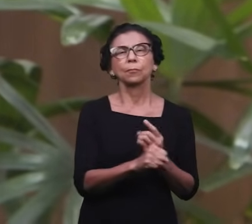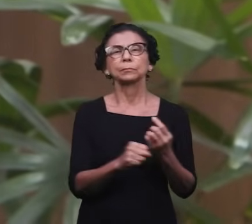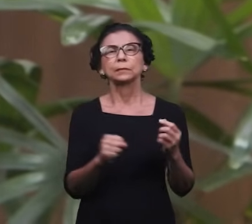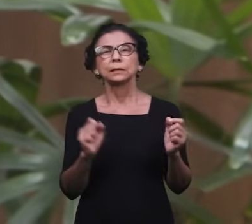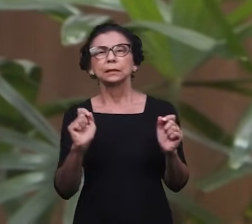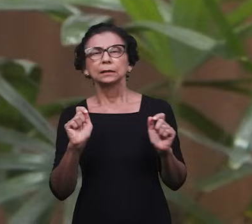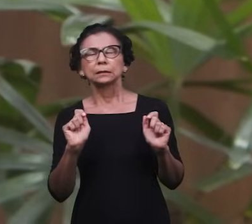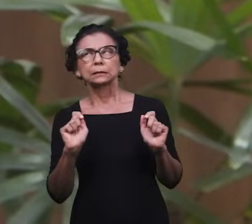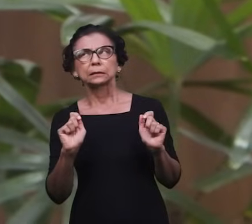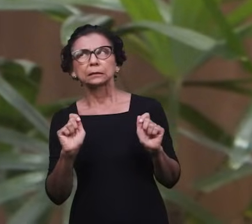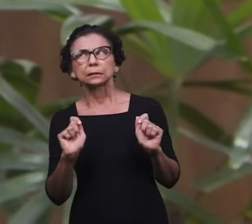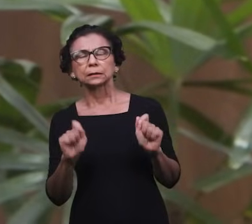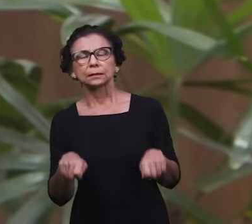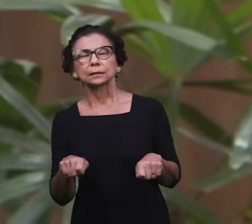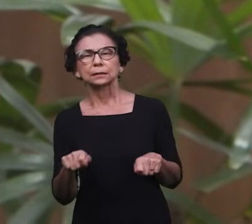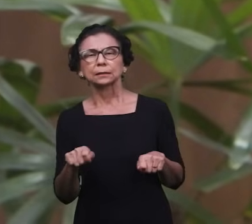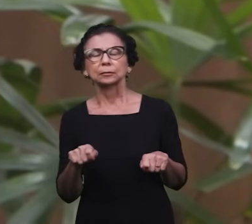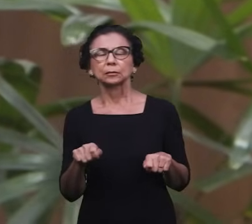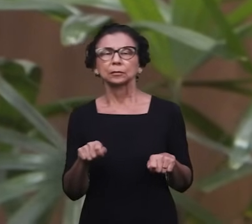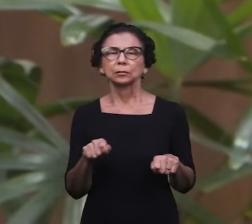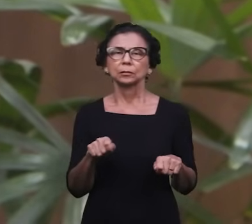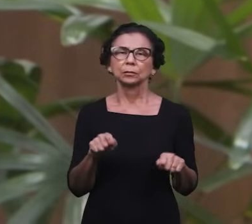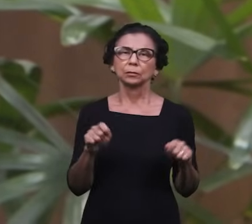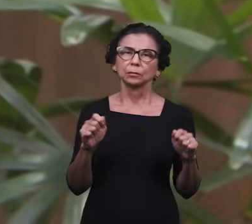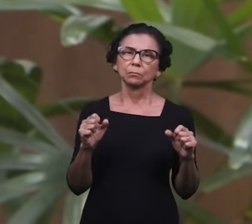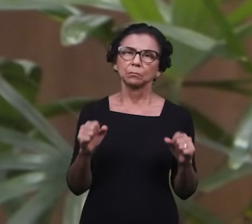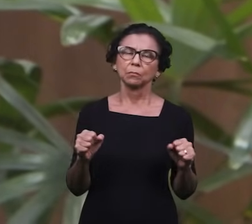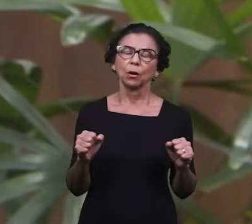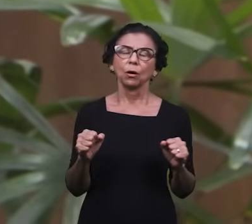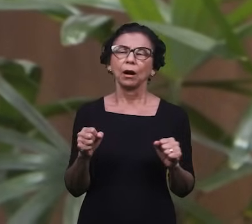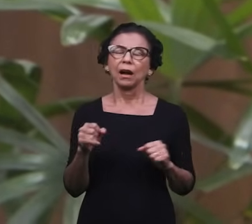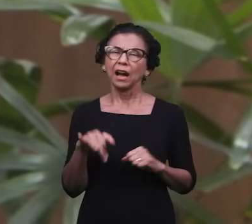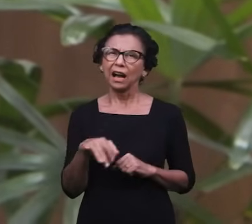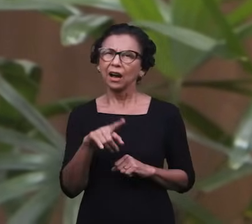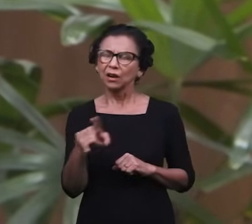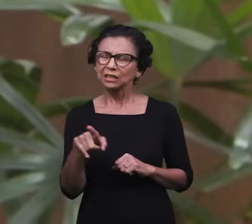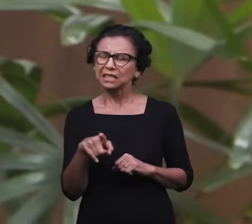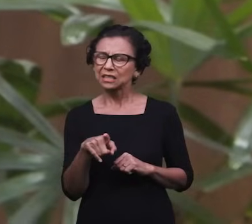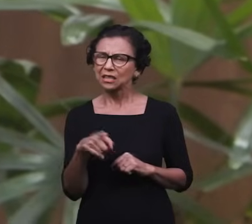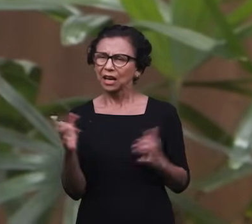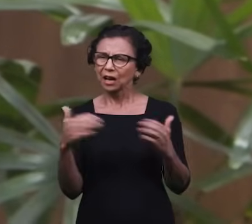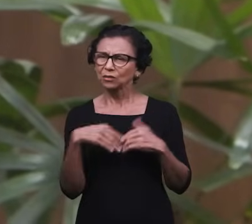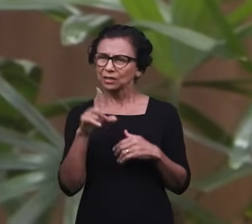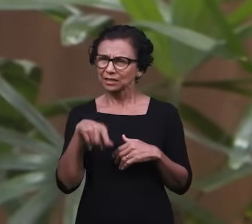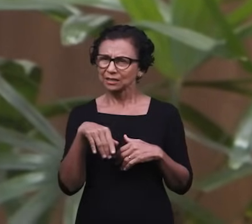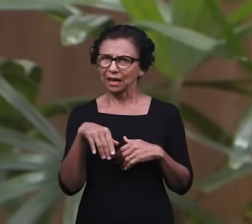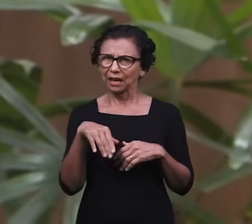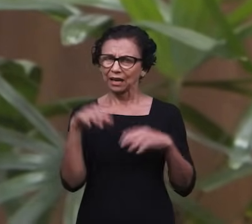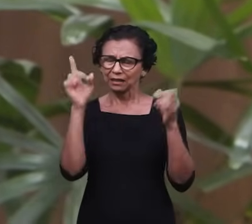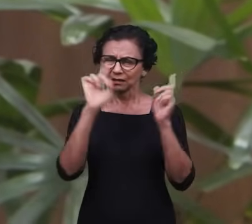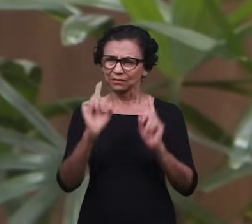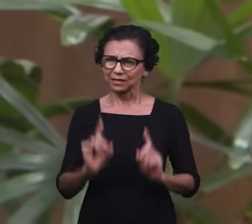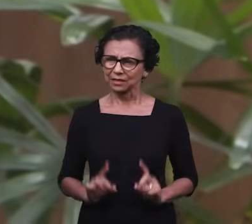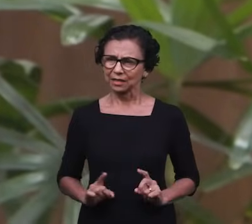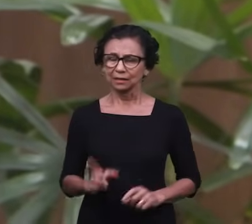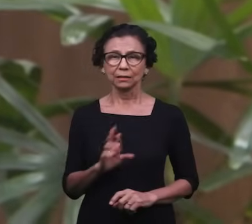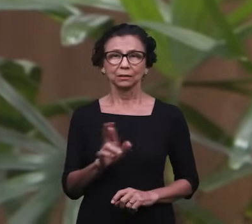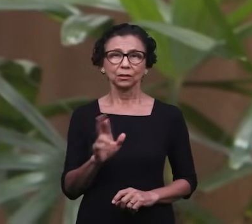ela pode, se é deficiência, ele tem uma deficiência. Não, o autista não necessariamente tem uma